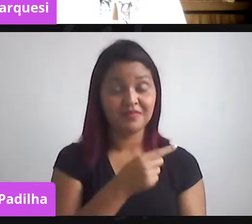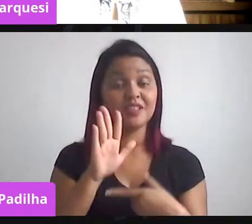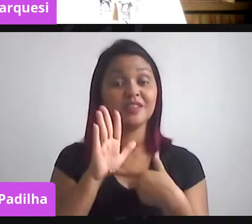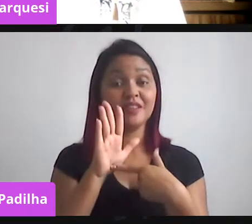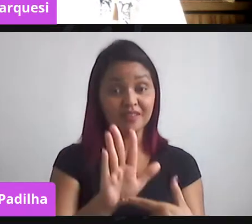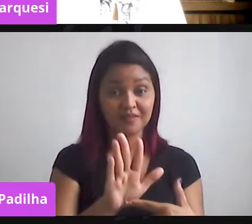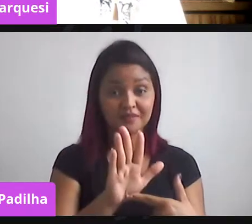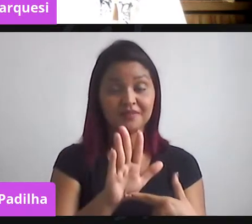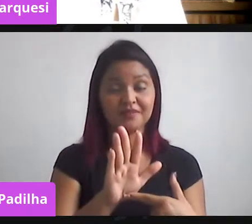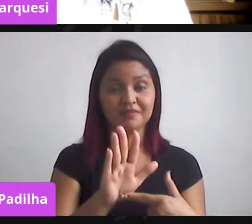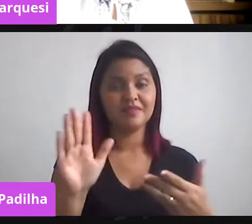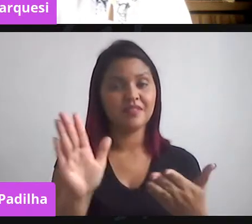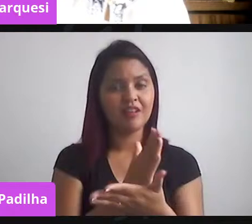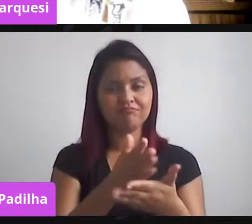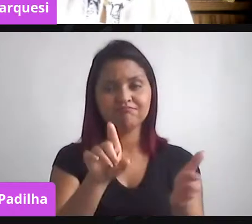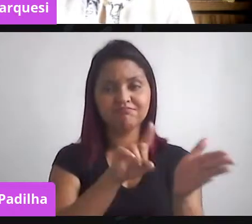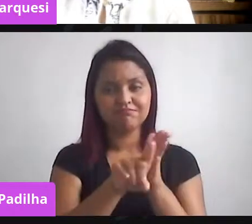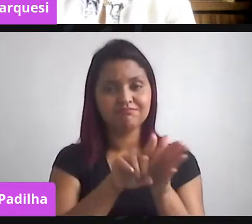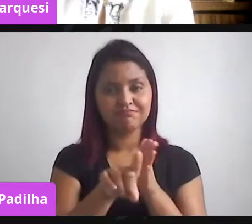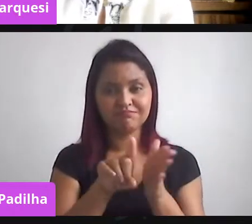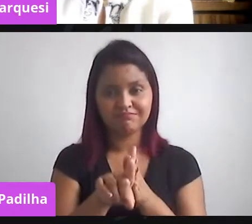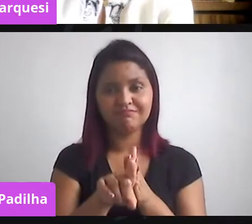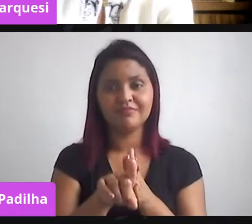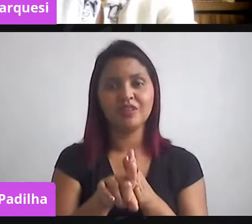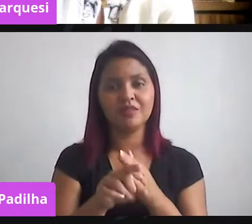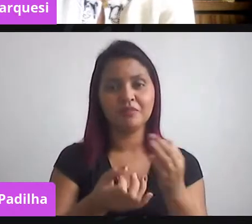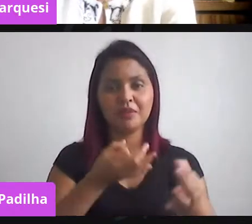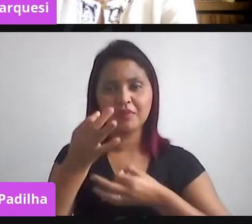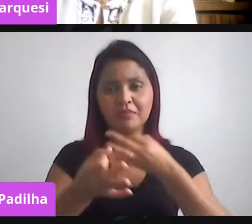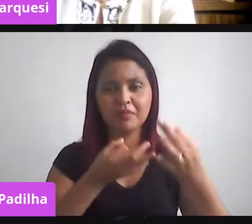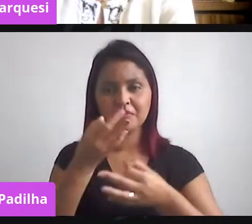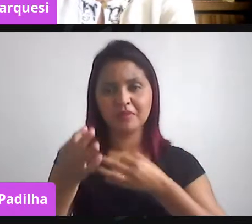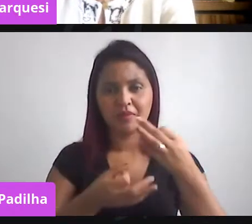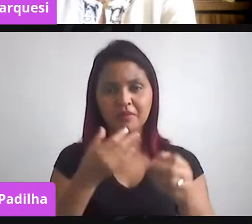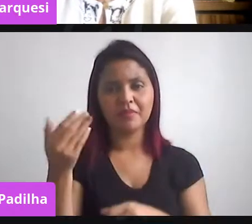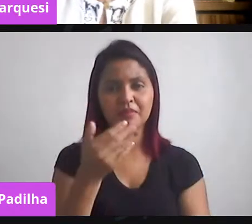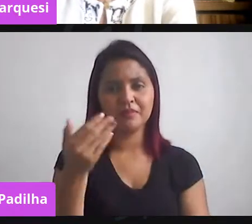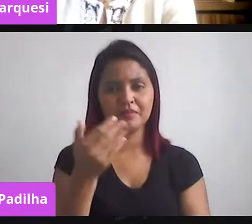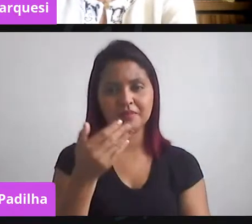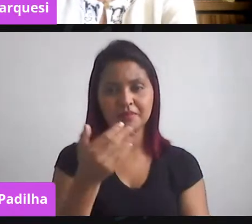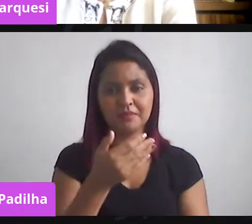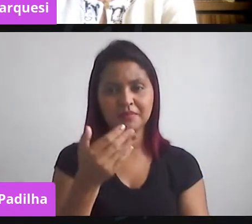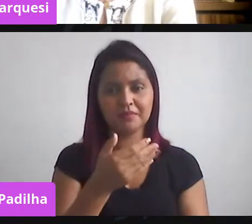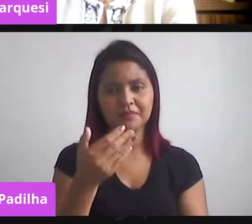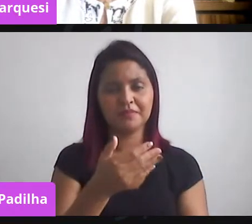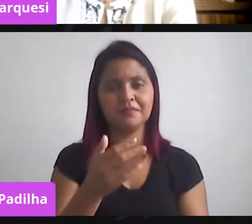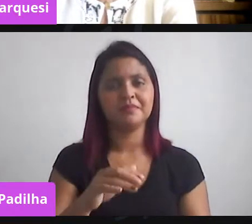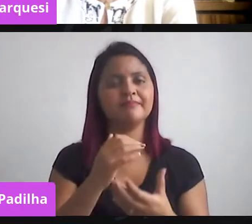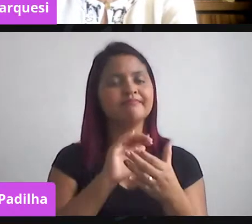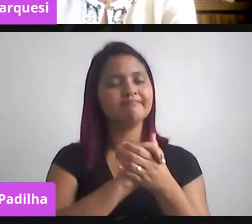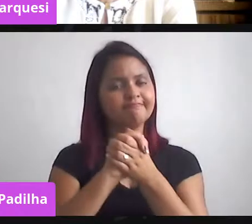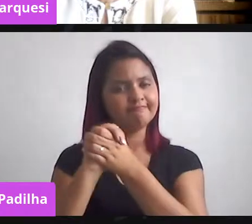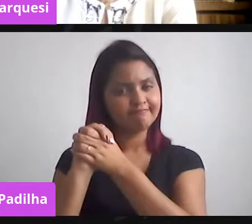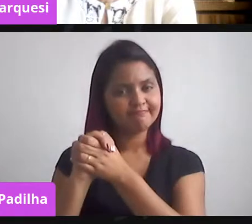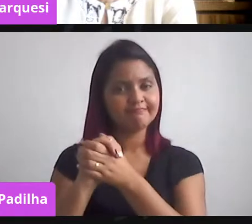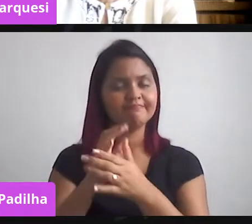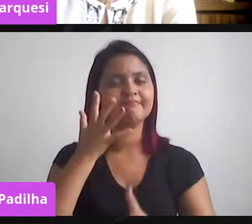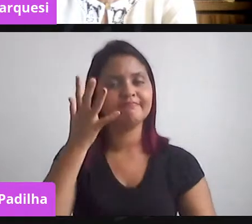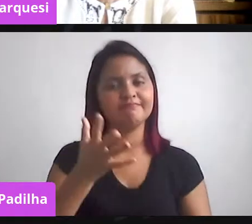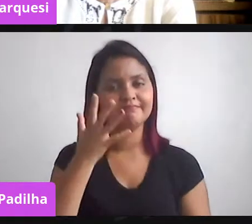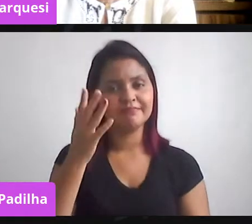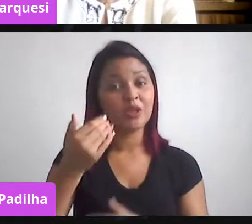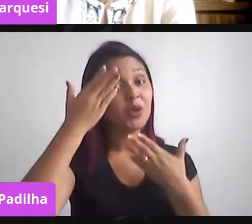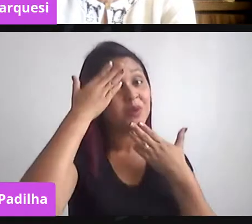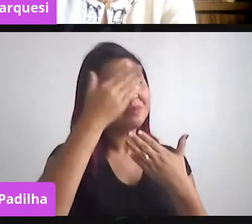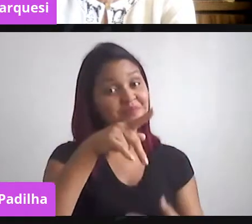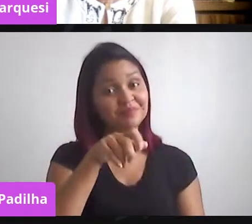apresentar algumas perguntas e comentários dos nossos participantes. Muito obrigado e parabéns pela palestra. Agradeço, Paulo. Agradeço